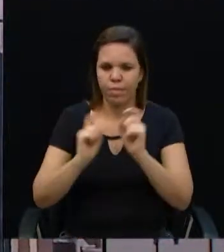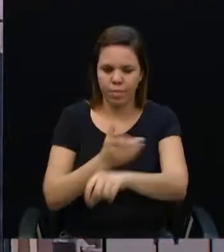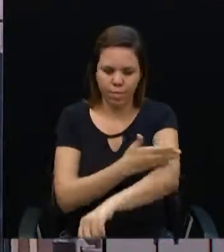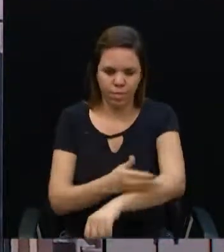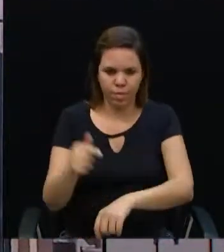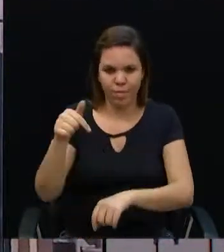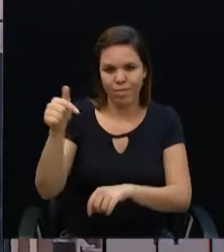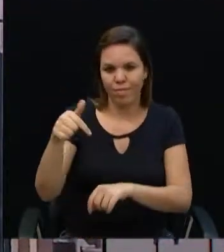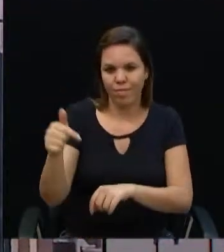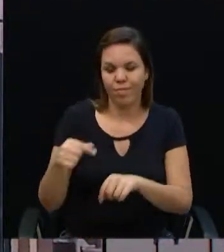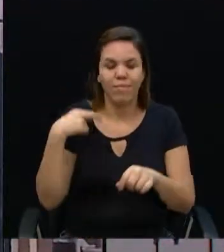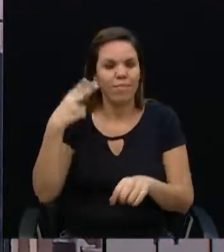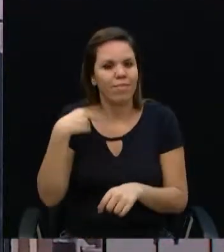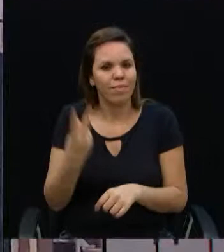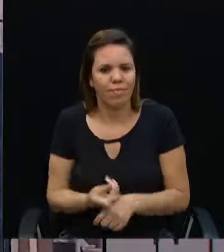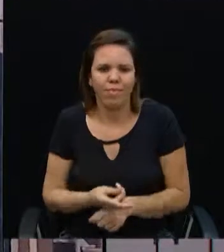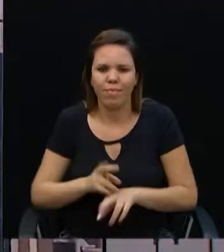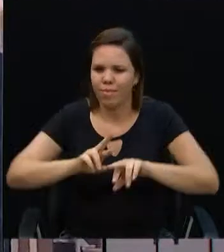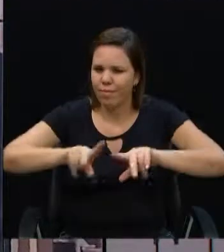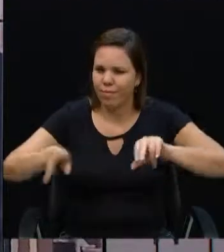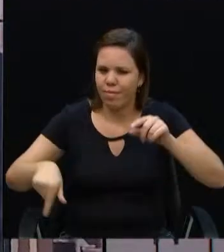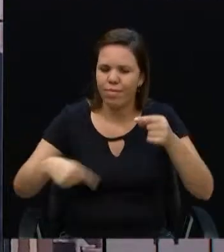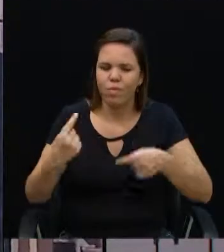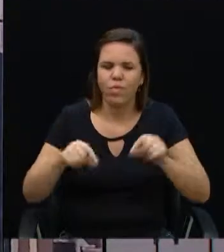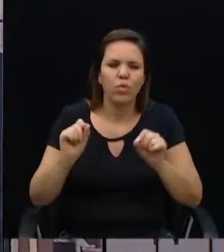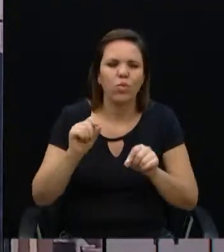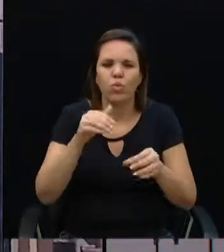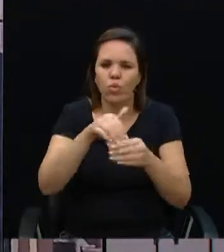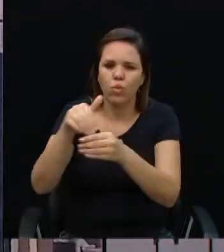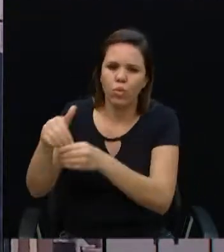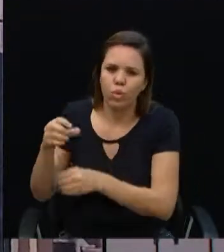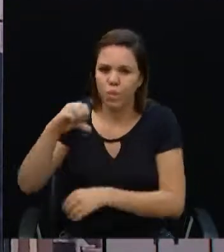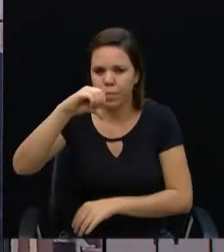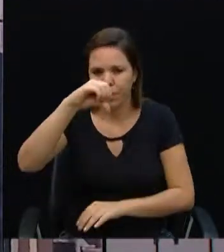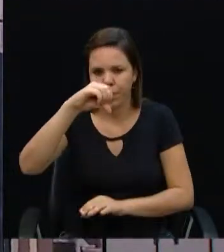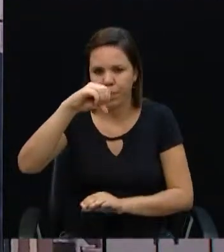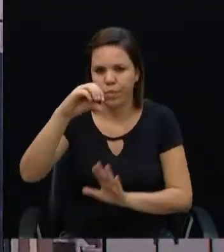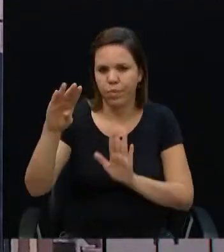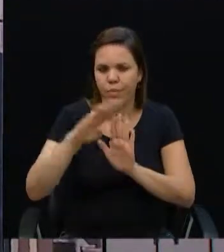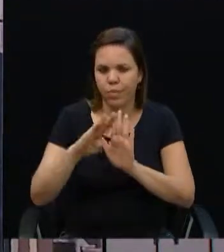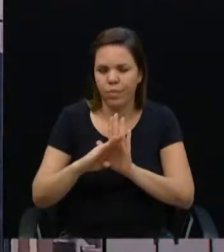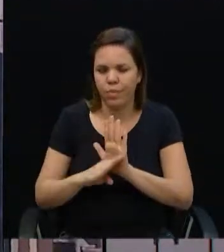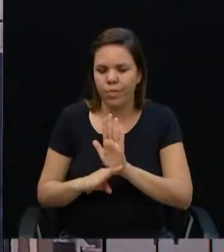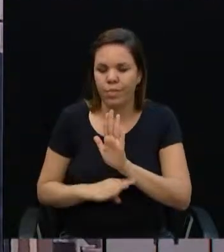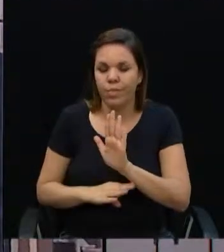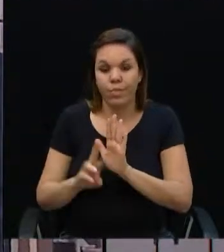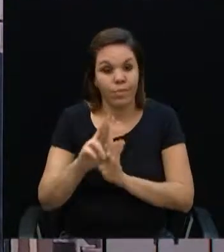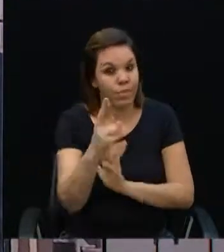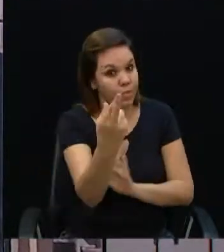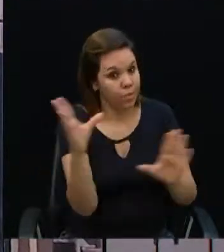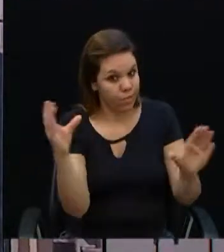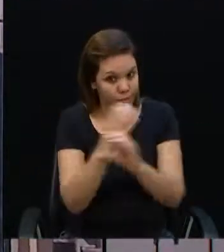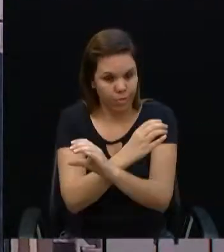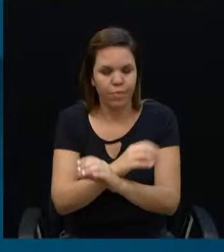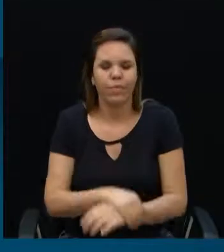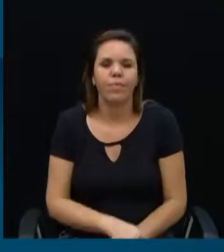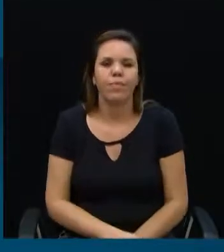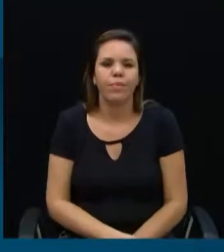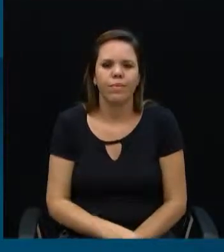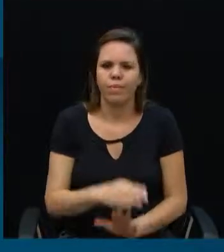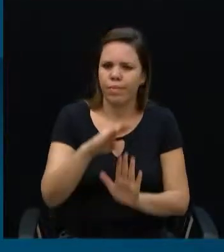reunião ordinária. Os vereadores discutiram e votaram 9 projetos. Confira agora o resultado completo da